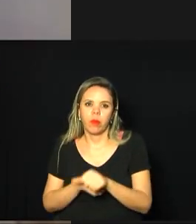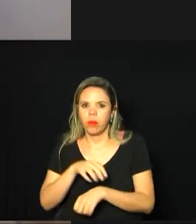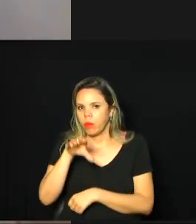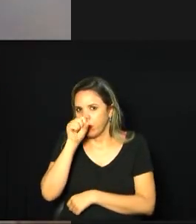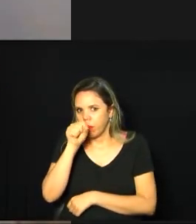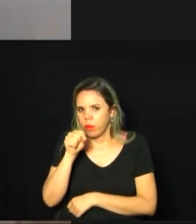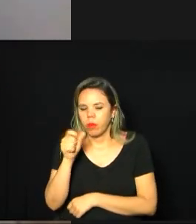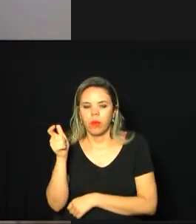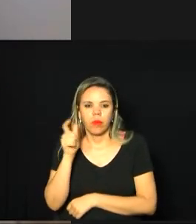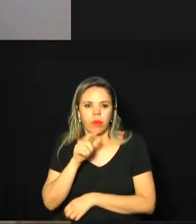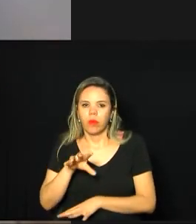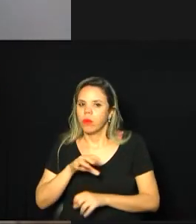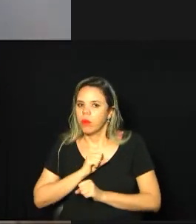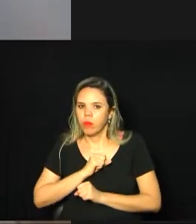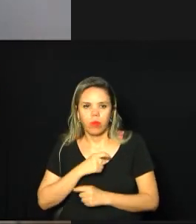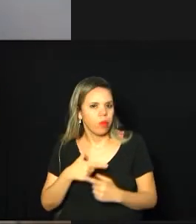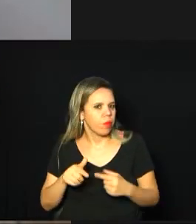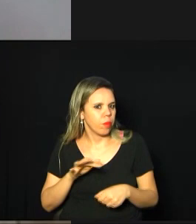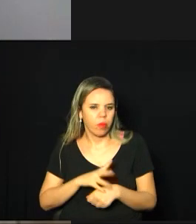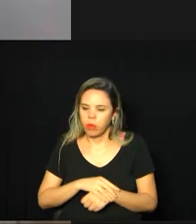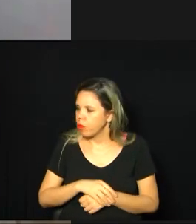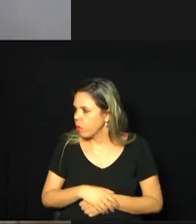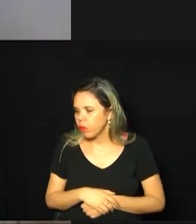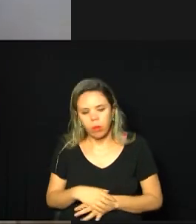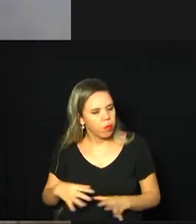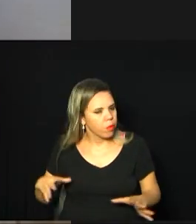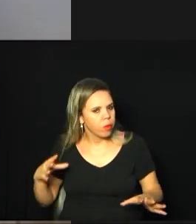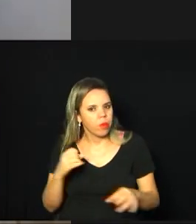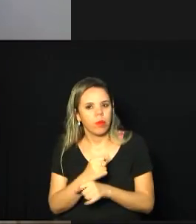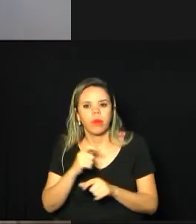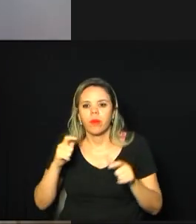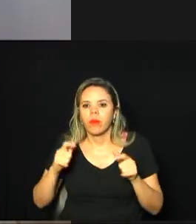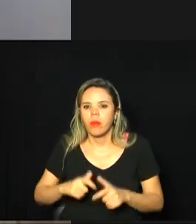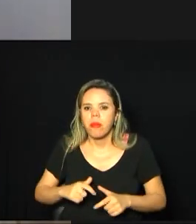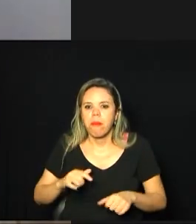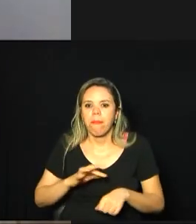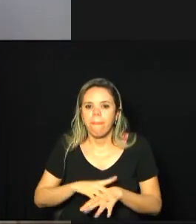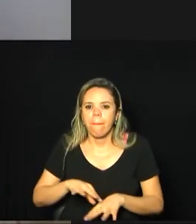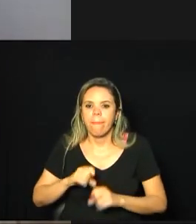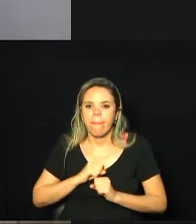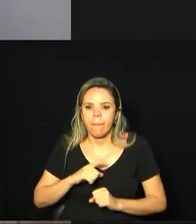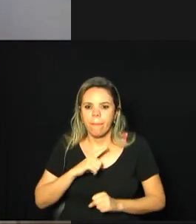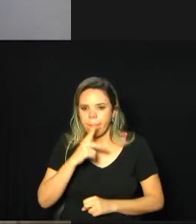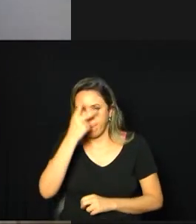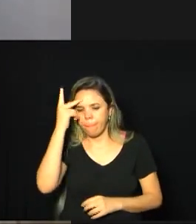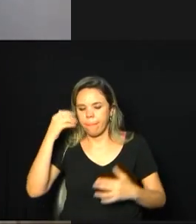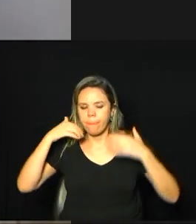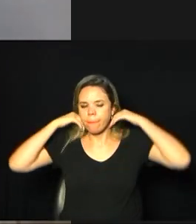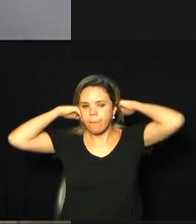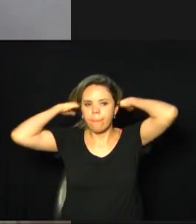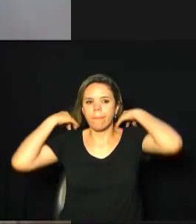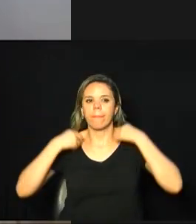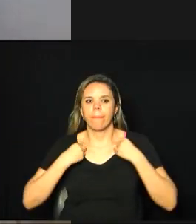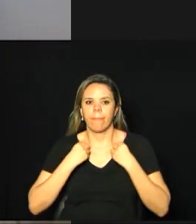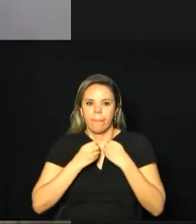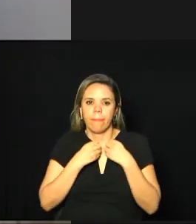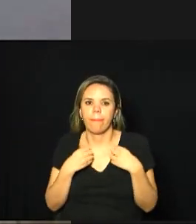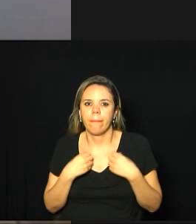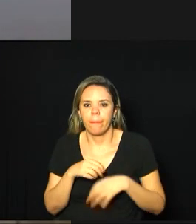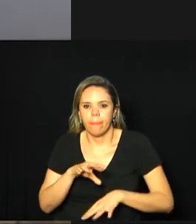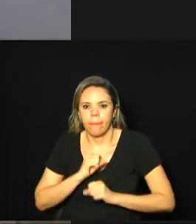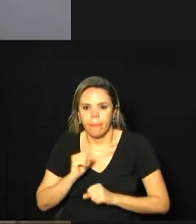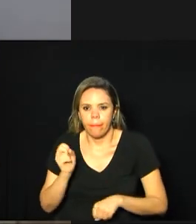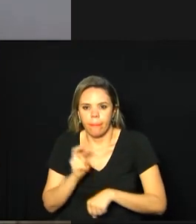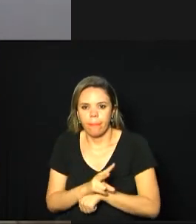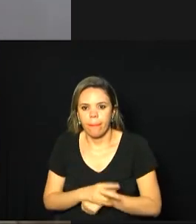ar, para que não tenha acúmulo ali naquele espaço, se tiverem pessoas contaminadas, de vírus